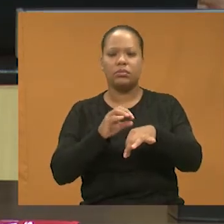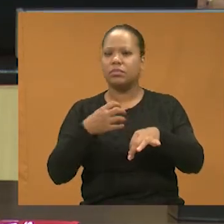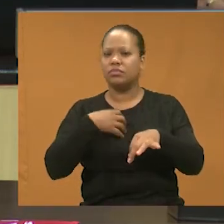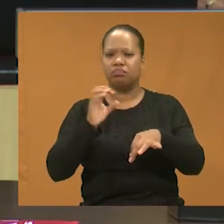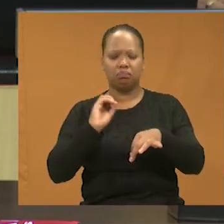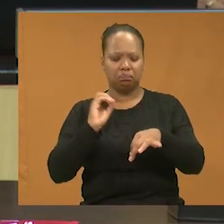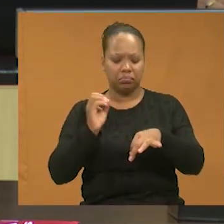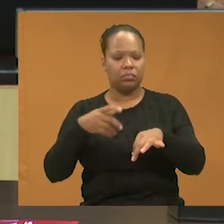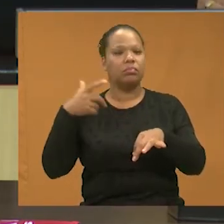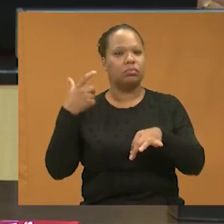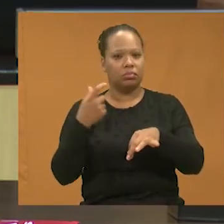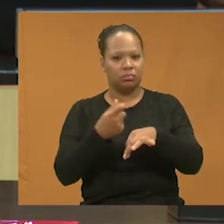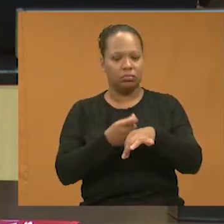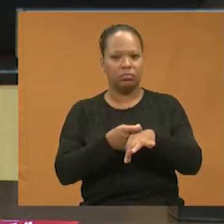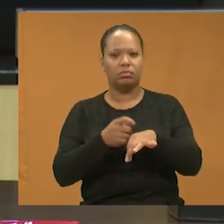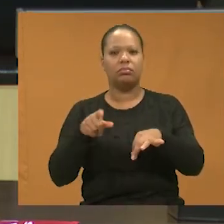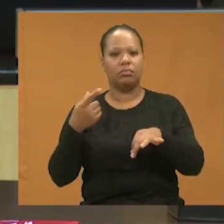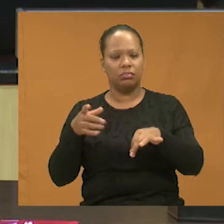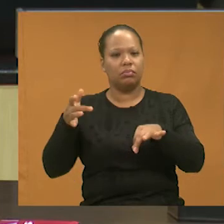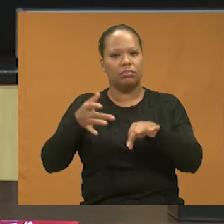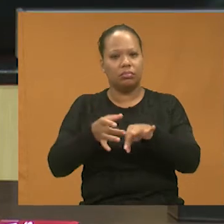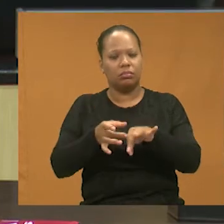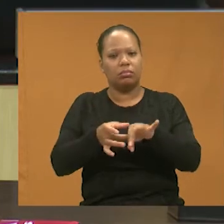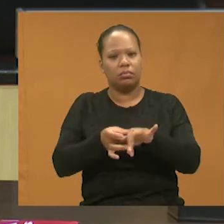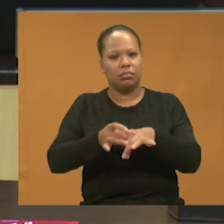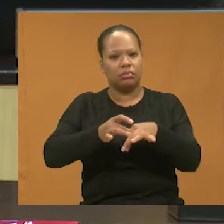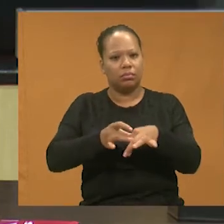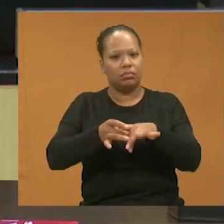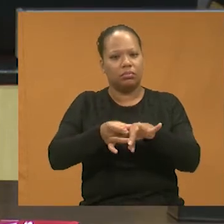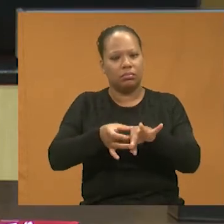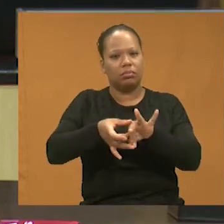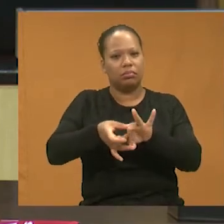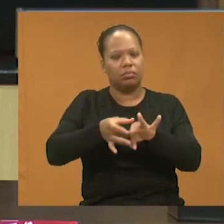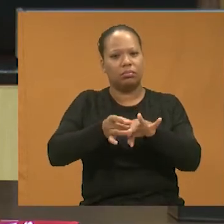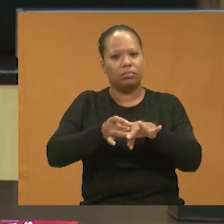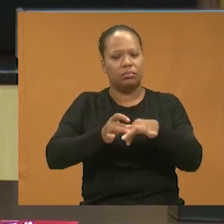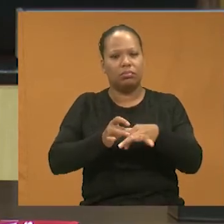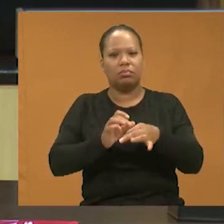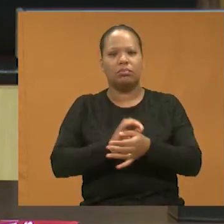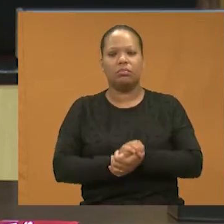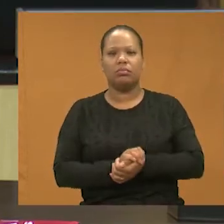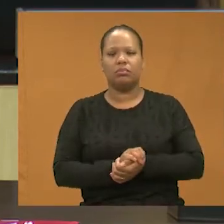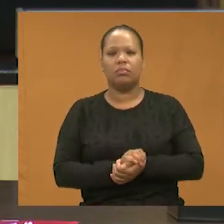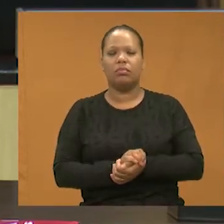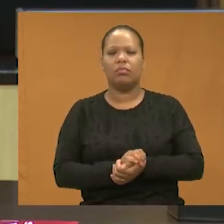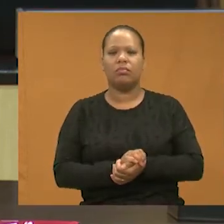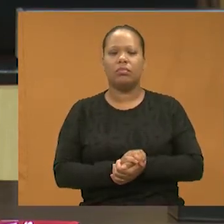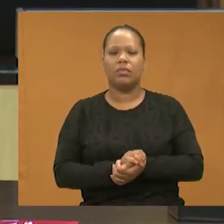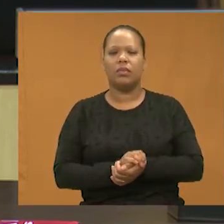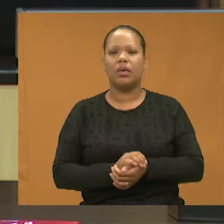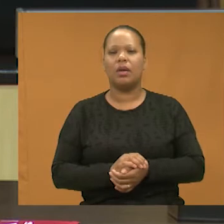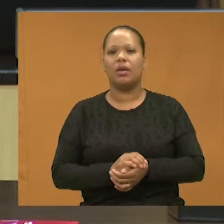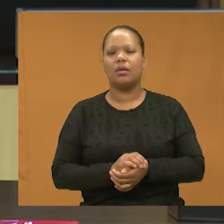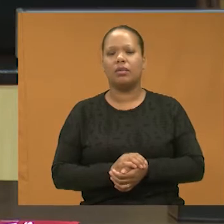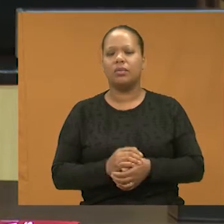sem anestesia é tida como procedimento medieval, considerando que é um exame feito por via retal e trata-se